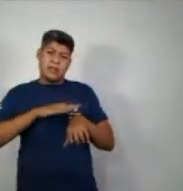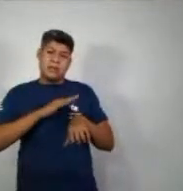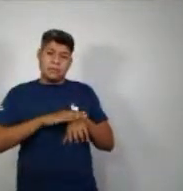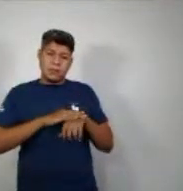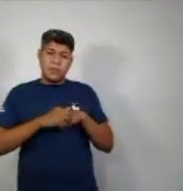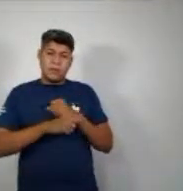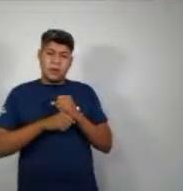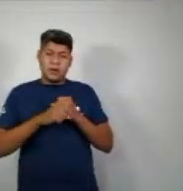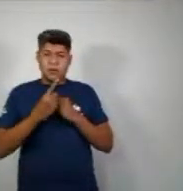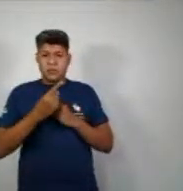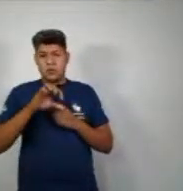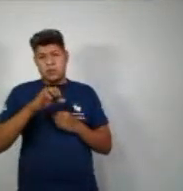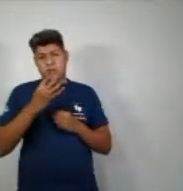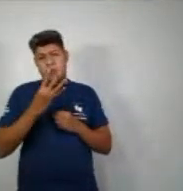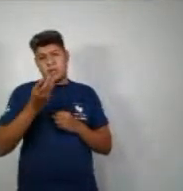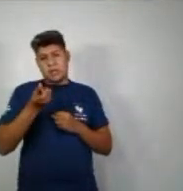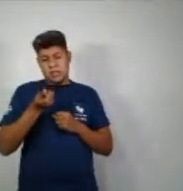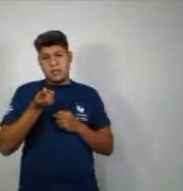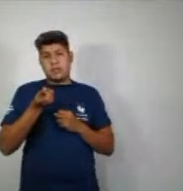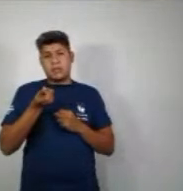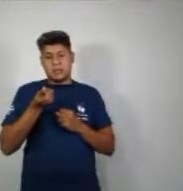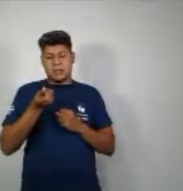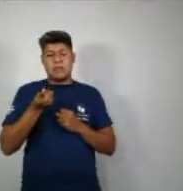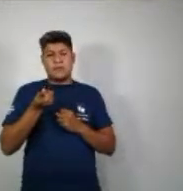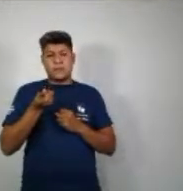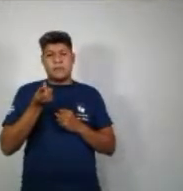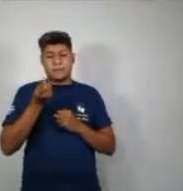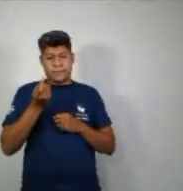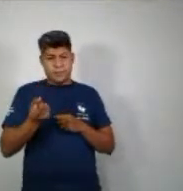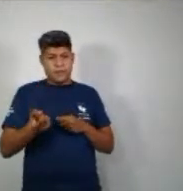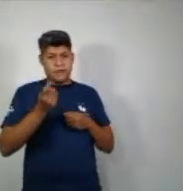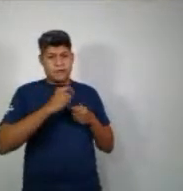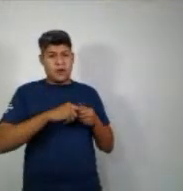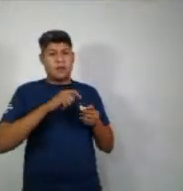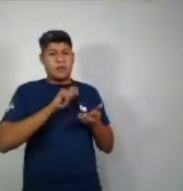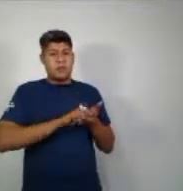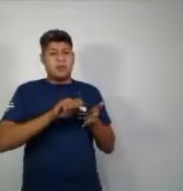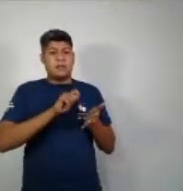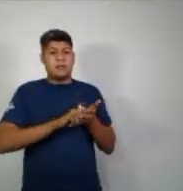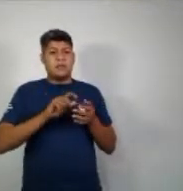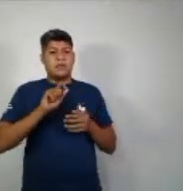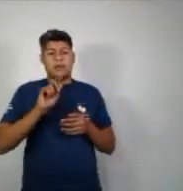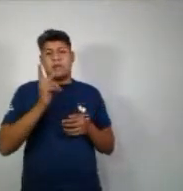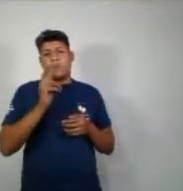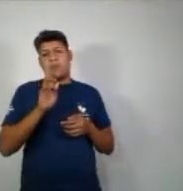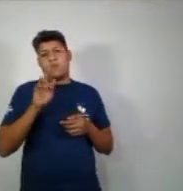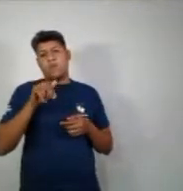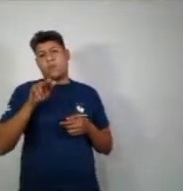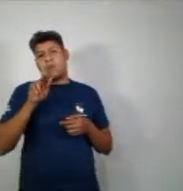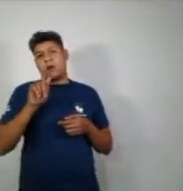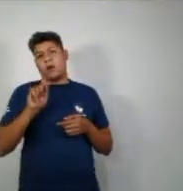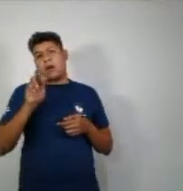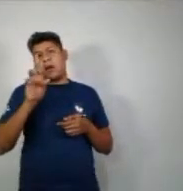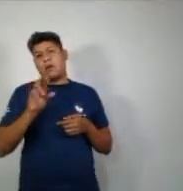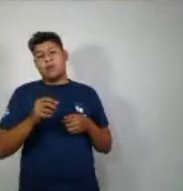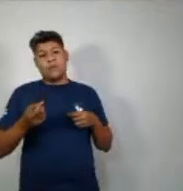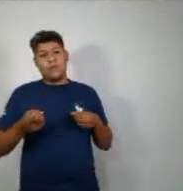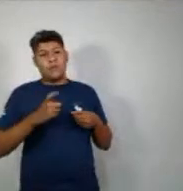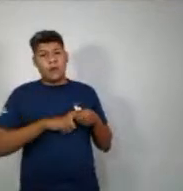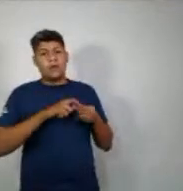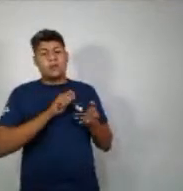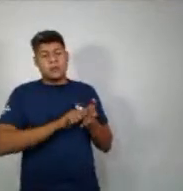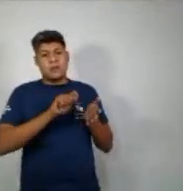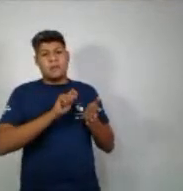ano de 1946, ele volta a escrever em húngaro. Ele volta a escrever em